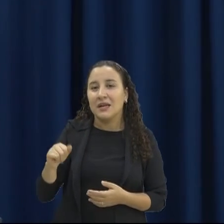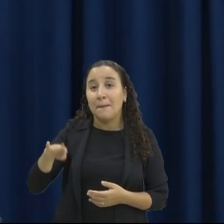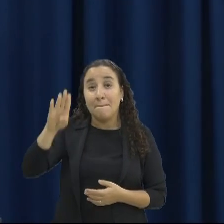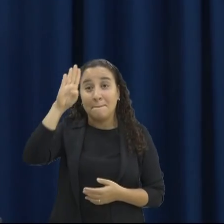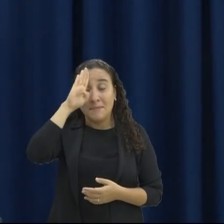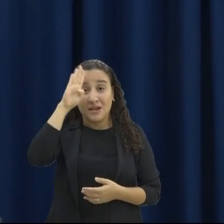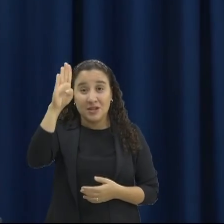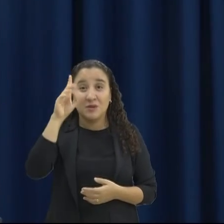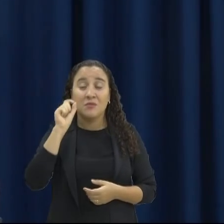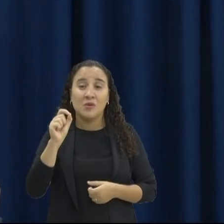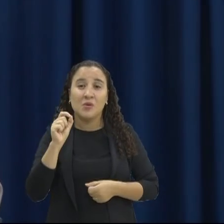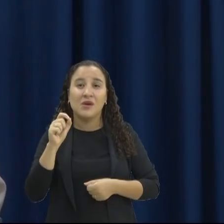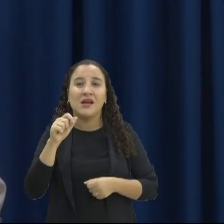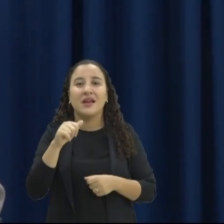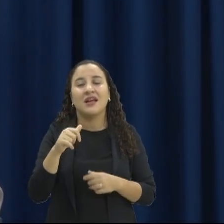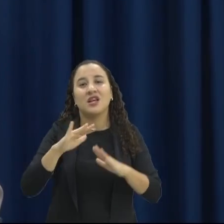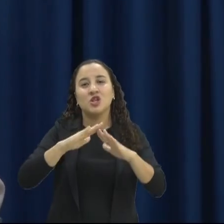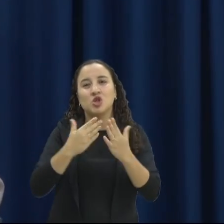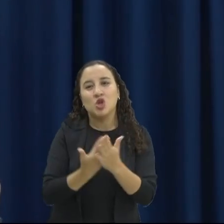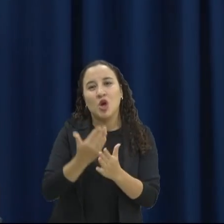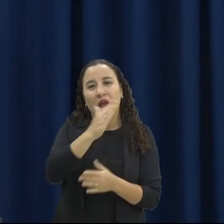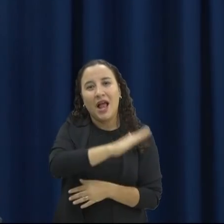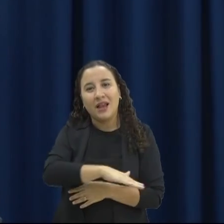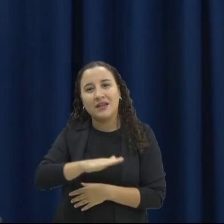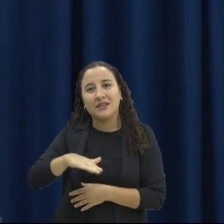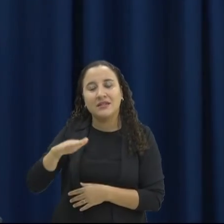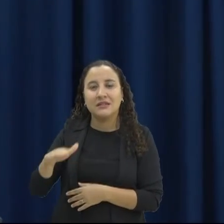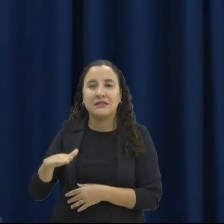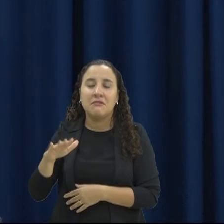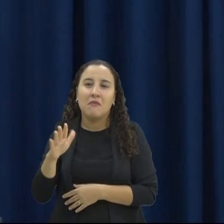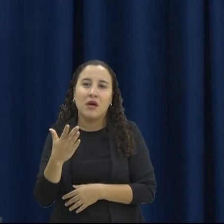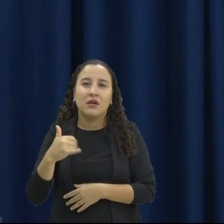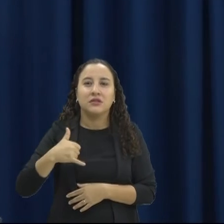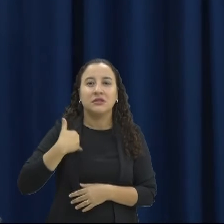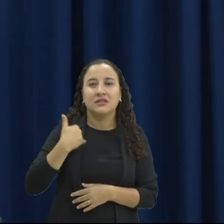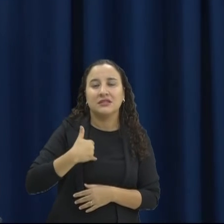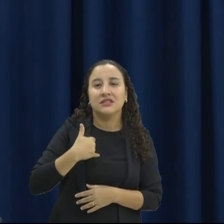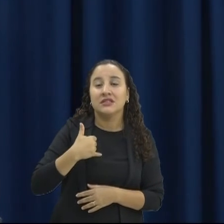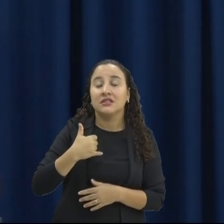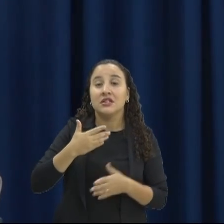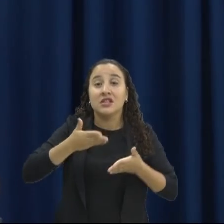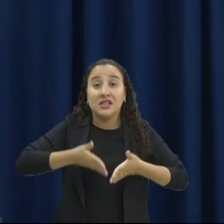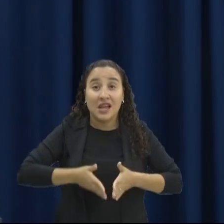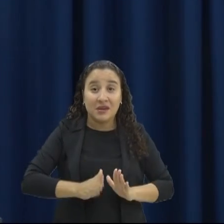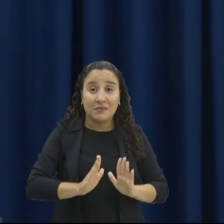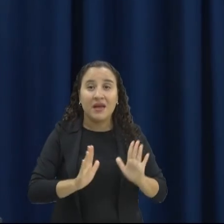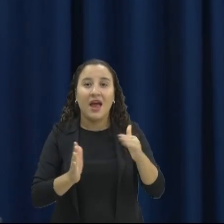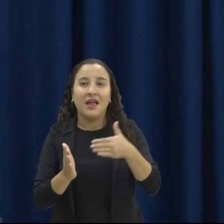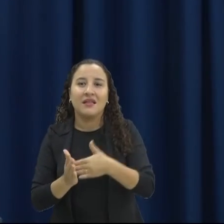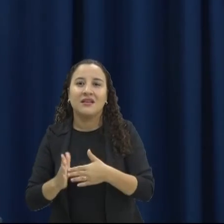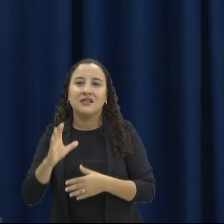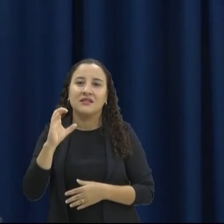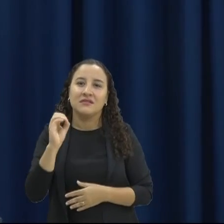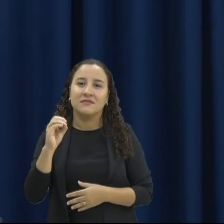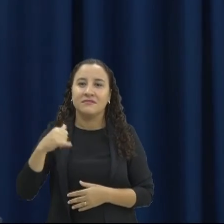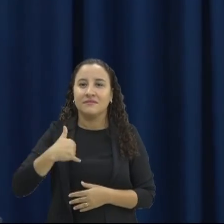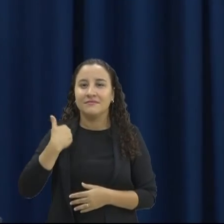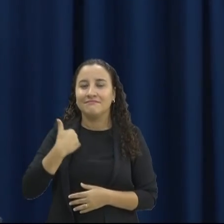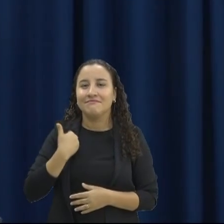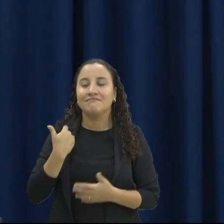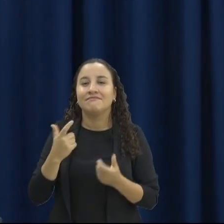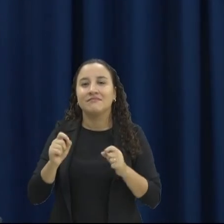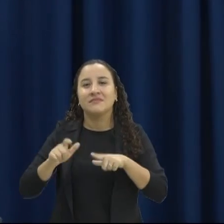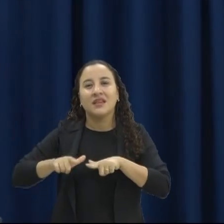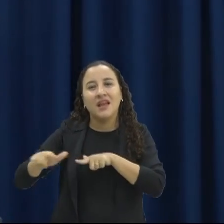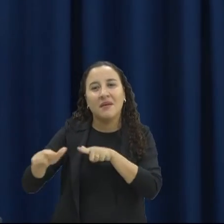em creches, na faixa etária de 0 a 5 anos. Então nós vamos trabalhar para